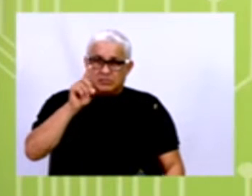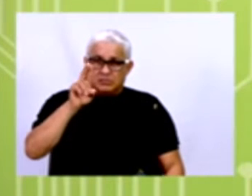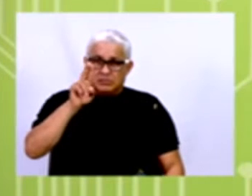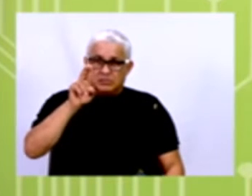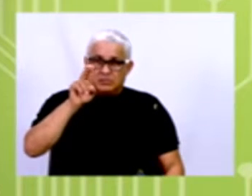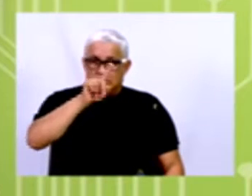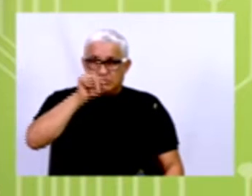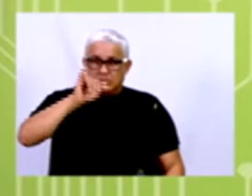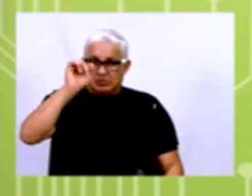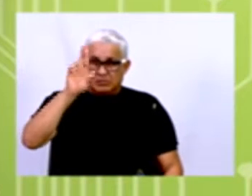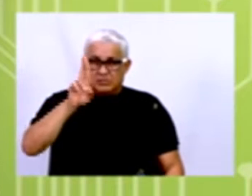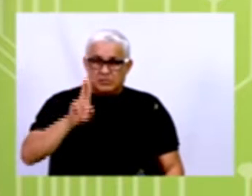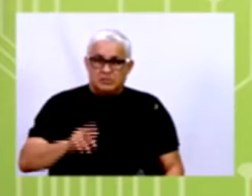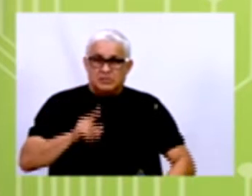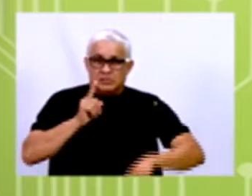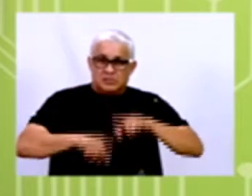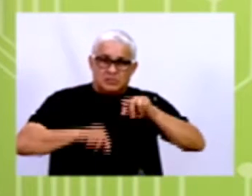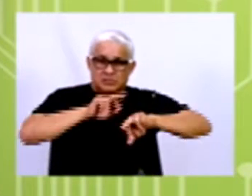cada produto, né?